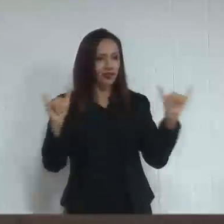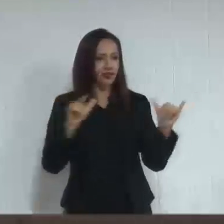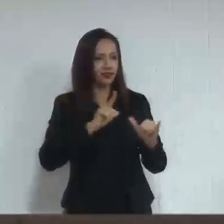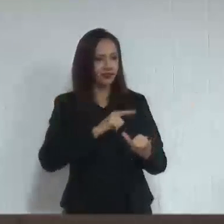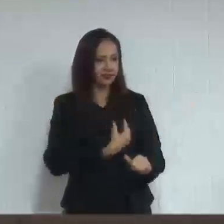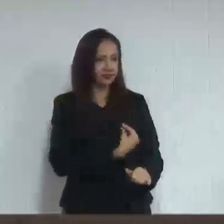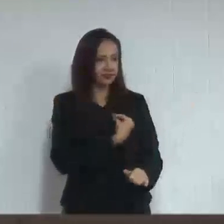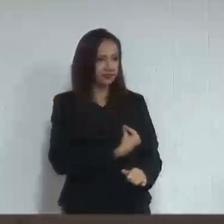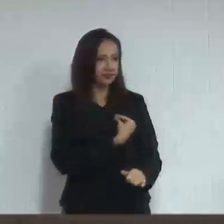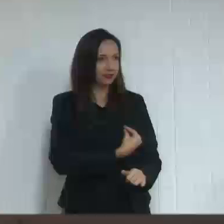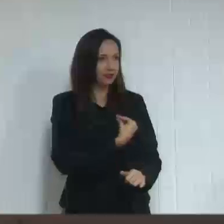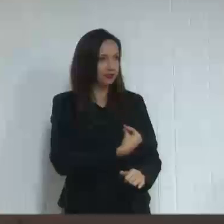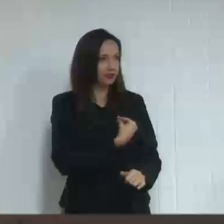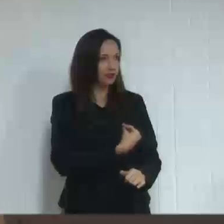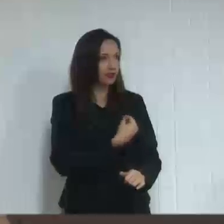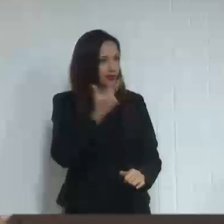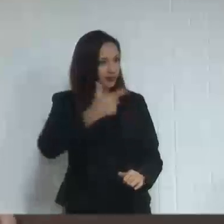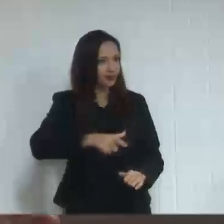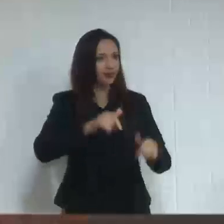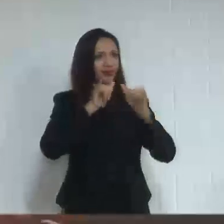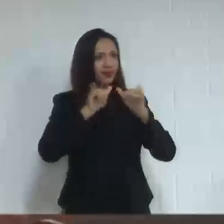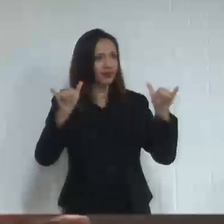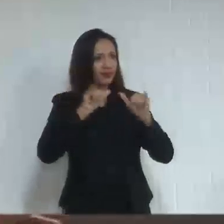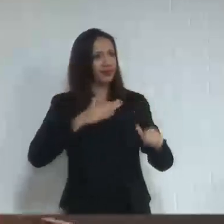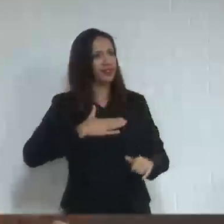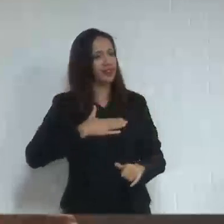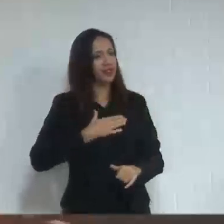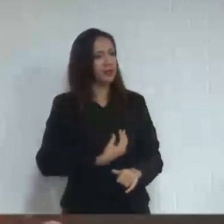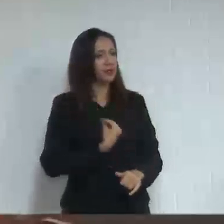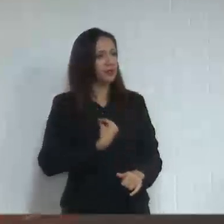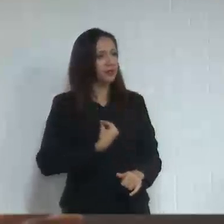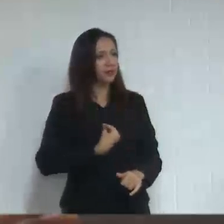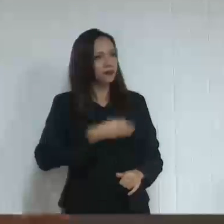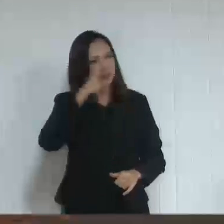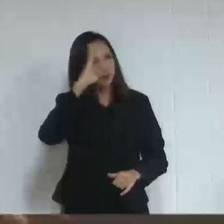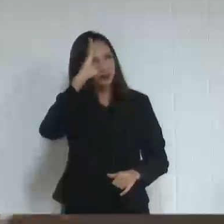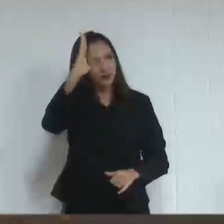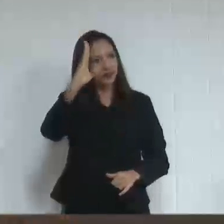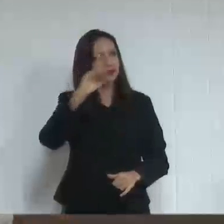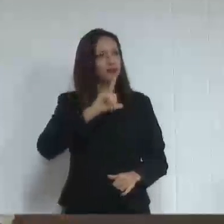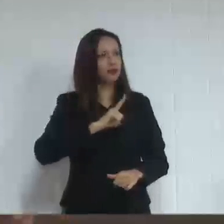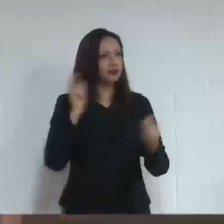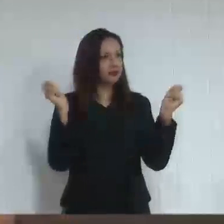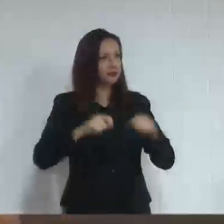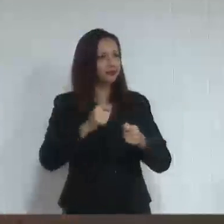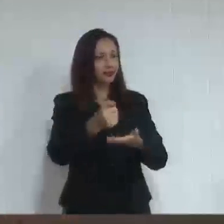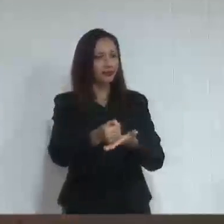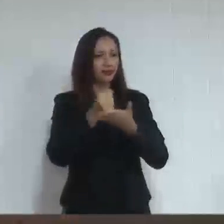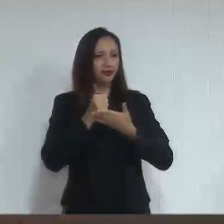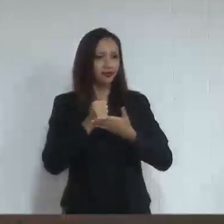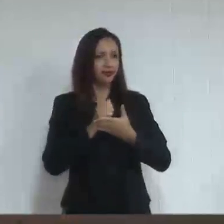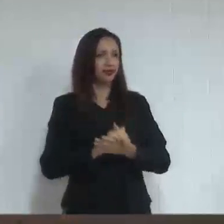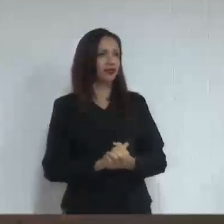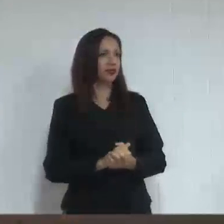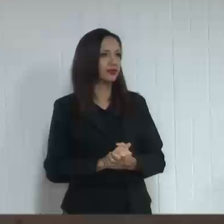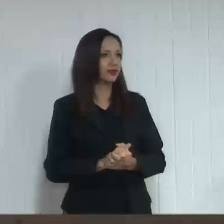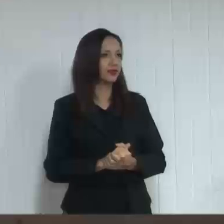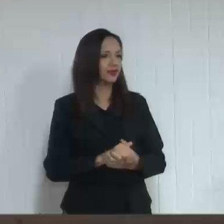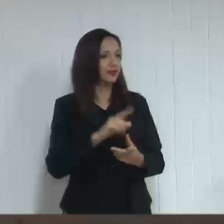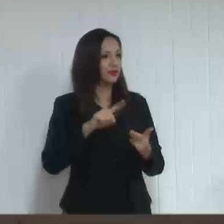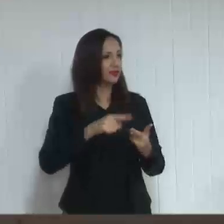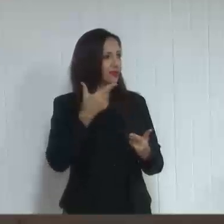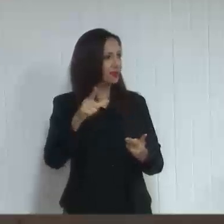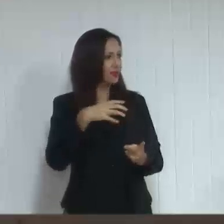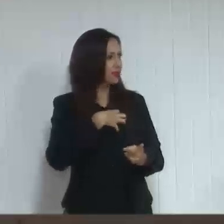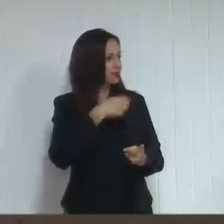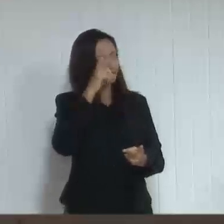estiveram presentes, e aqui eu volto a afirmar, a minha participação ela é fundamental e podem contar com o meu apoio. Uma outra situação que